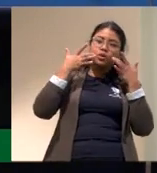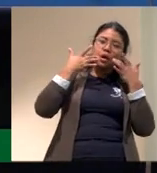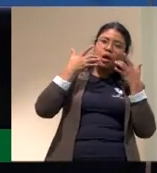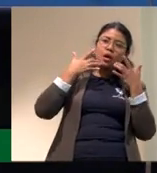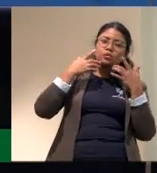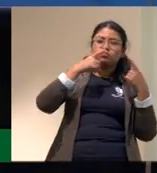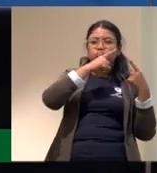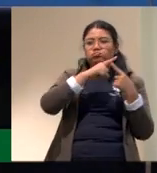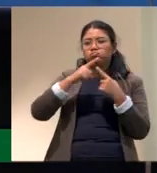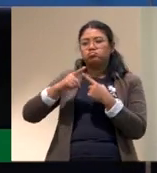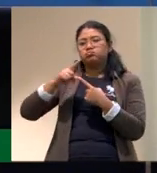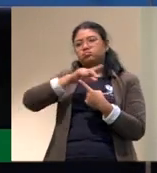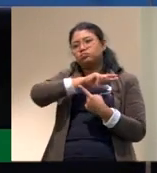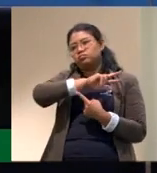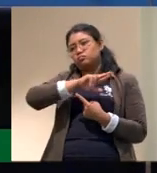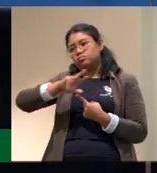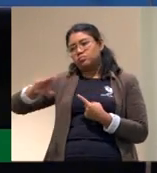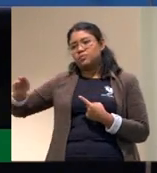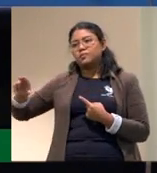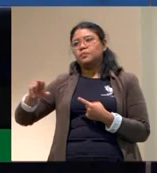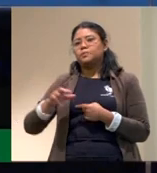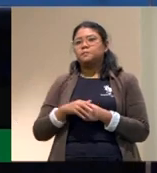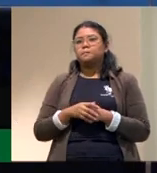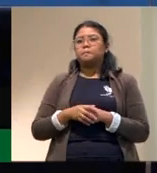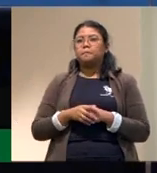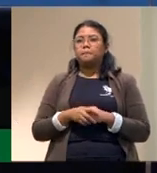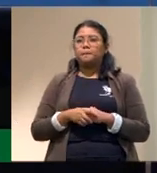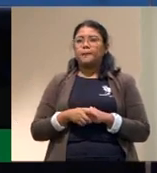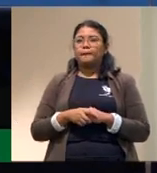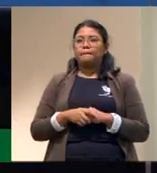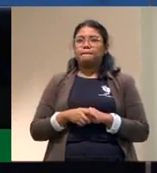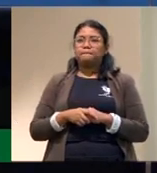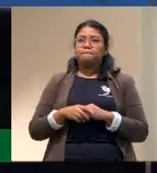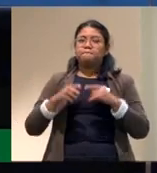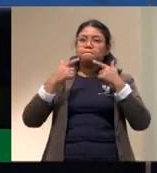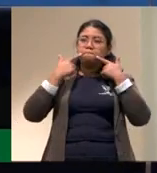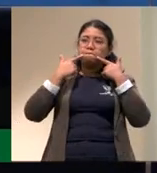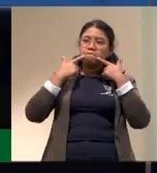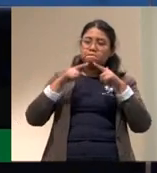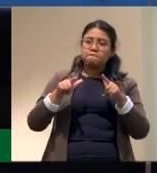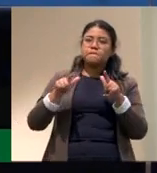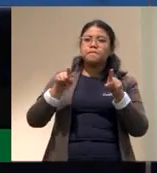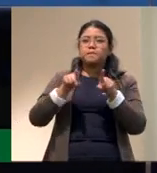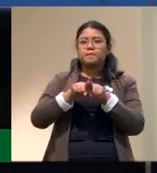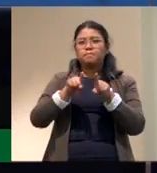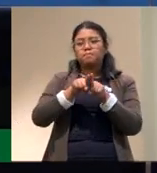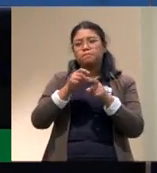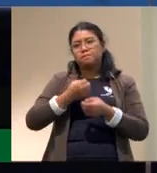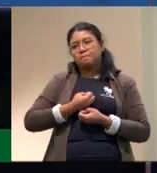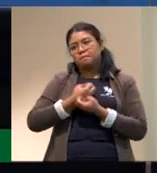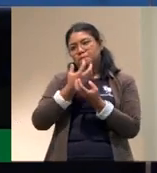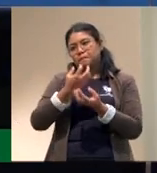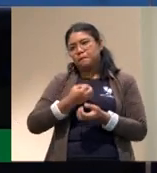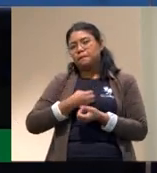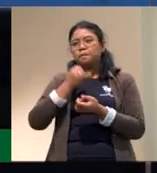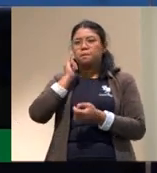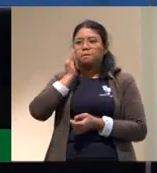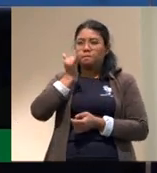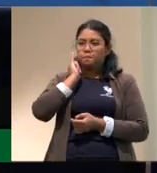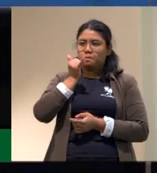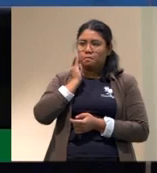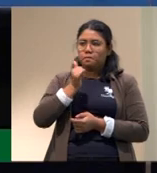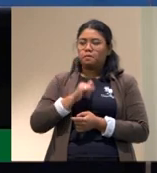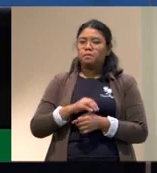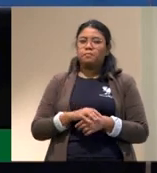entre outras formas, né? De linguagem e de enunciação e de narrativa,